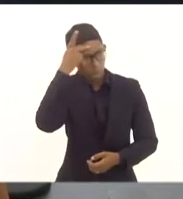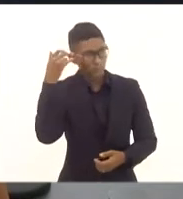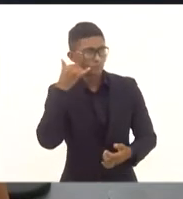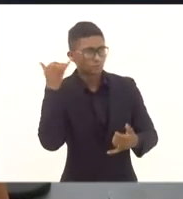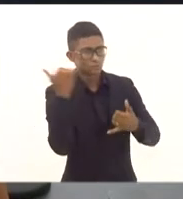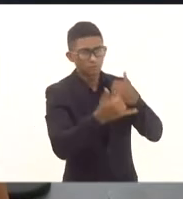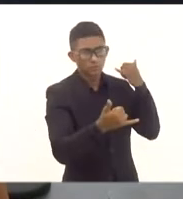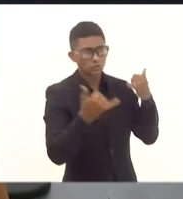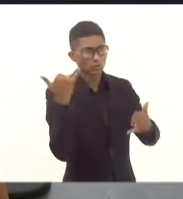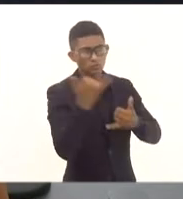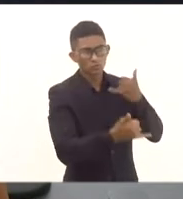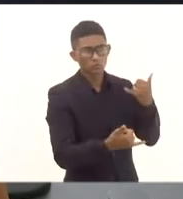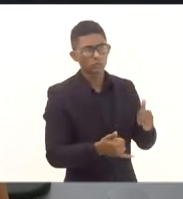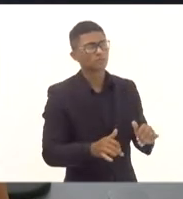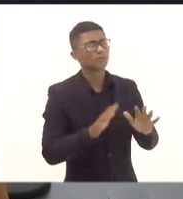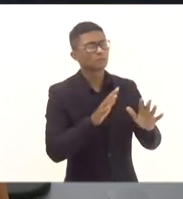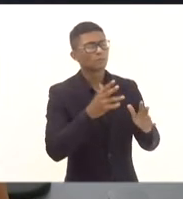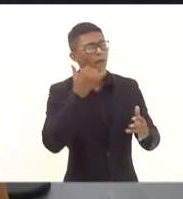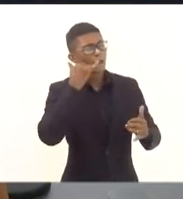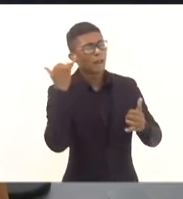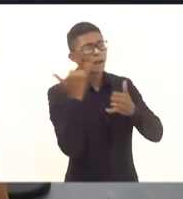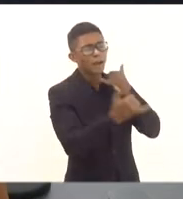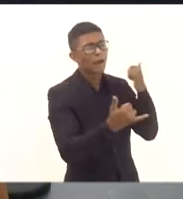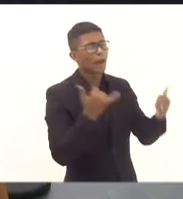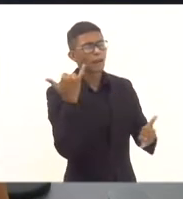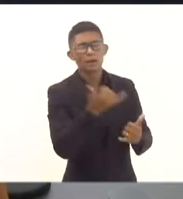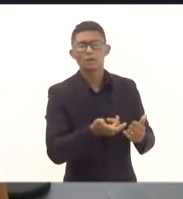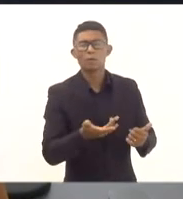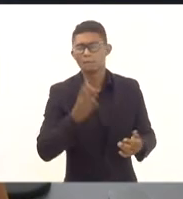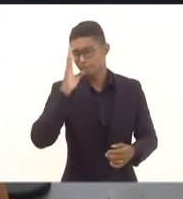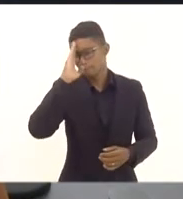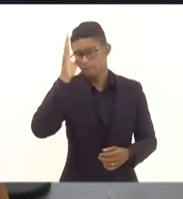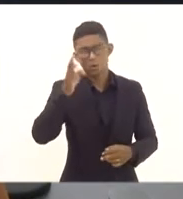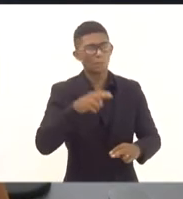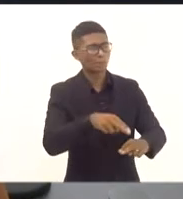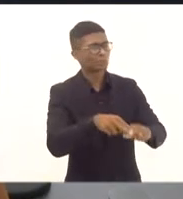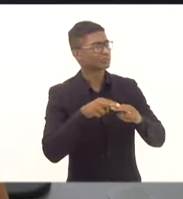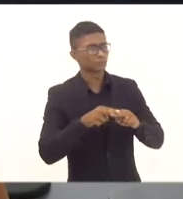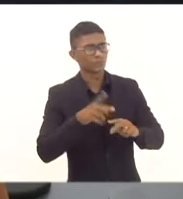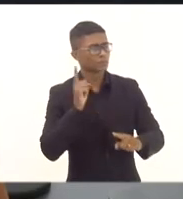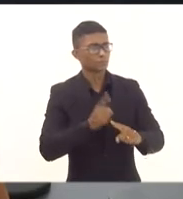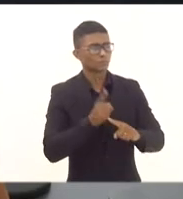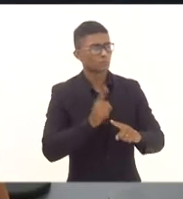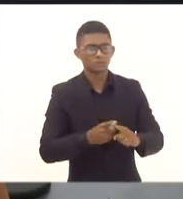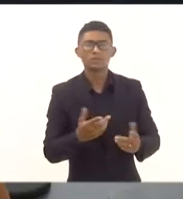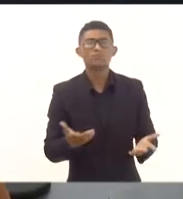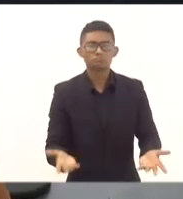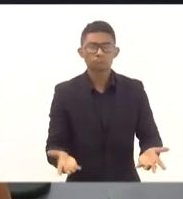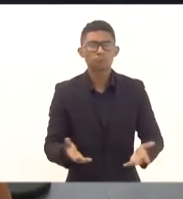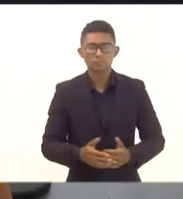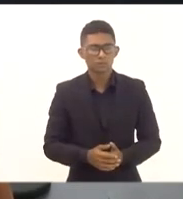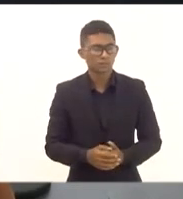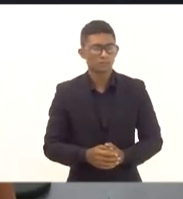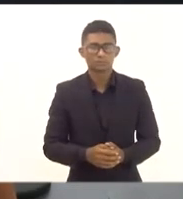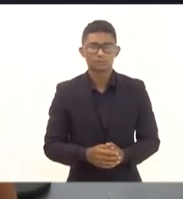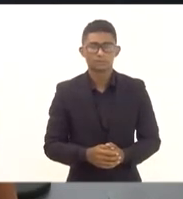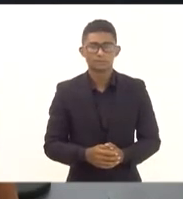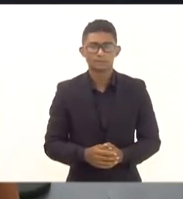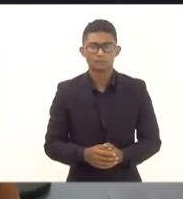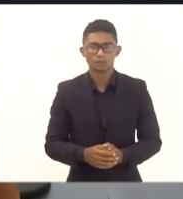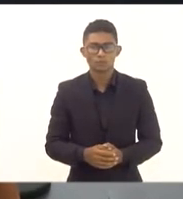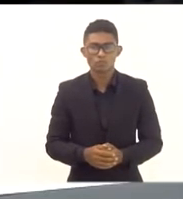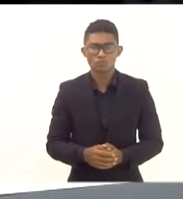quais foram os principais o atendimento os quais eram as principais demandas apresentadas por essas pessoas